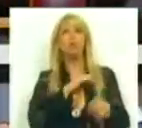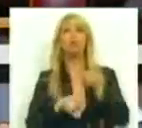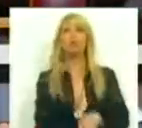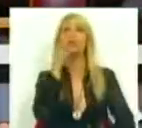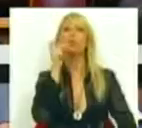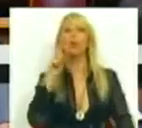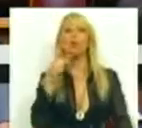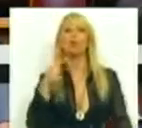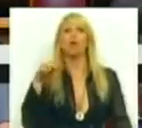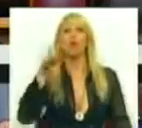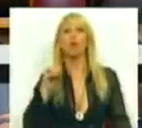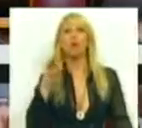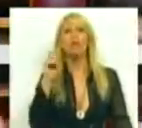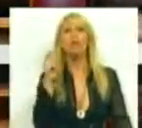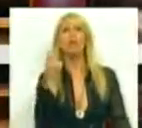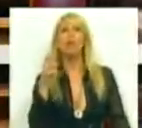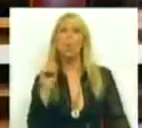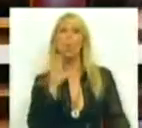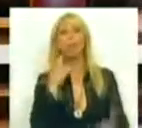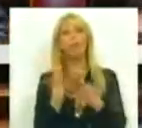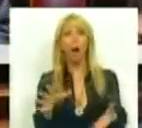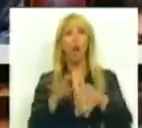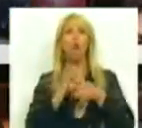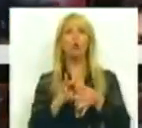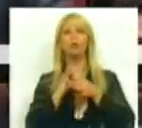trouxe a consolidação inteligente.